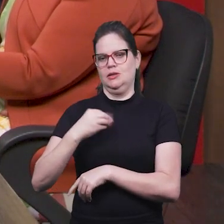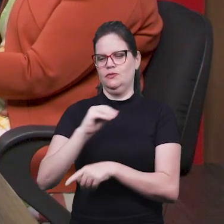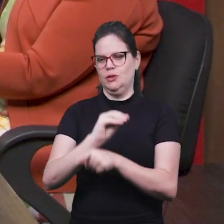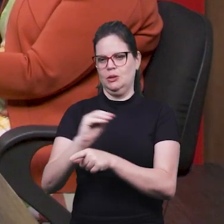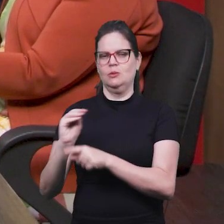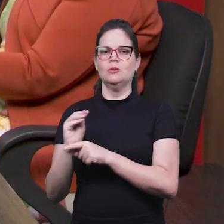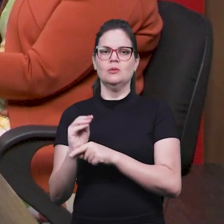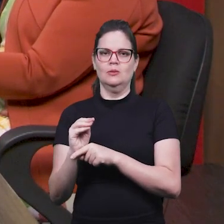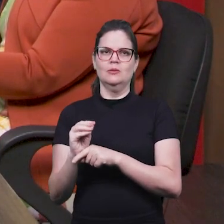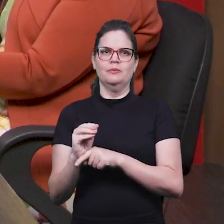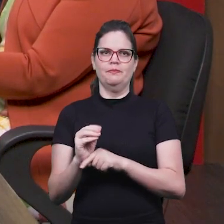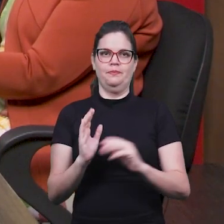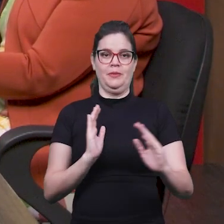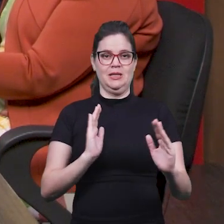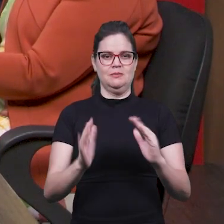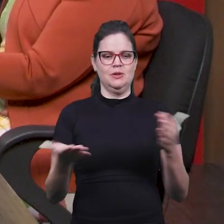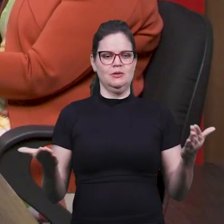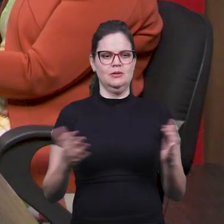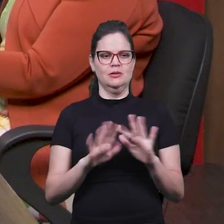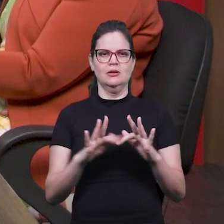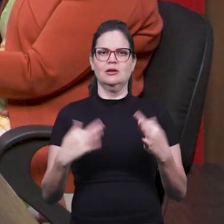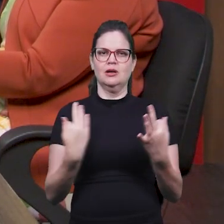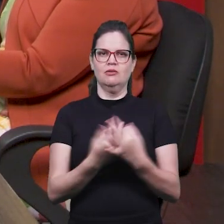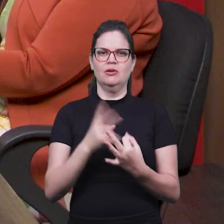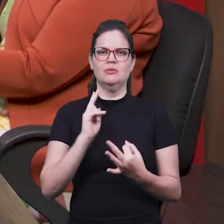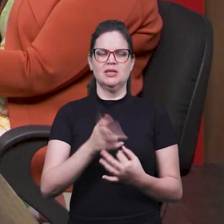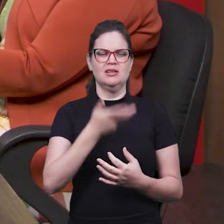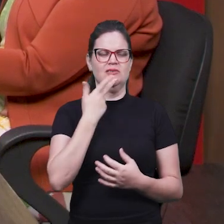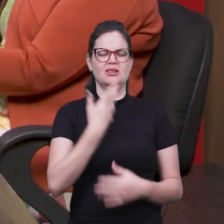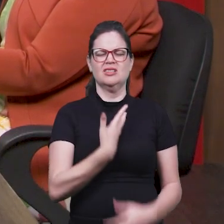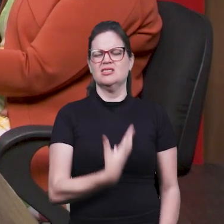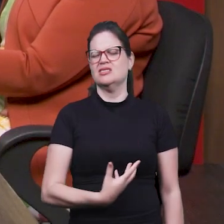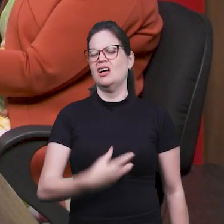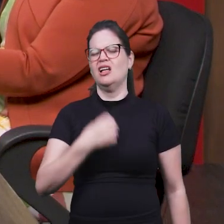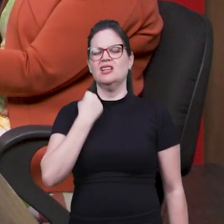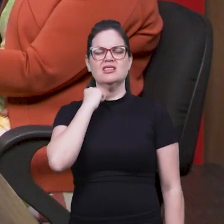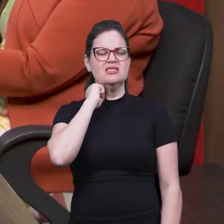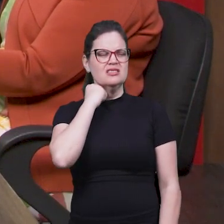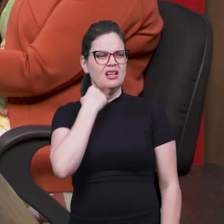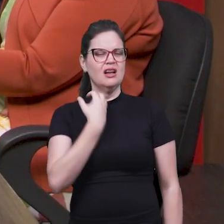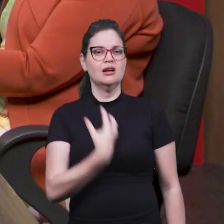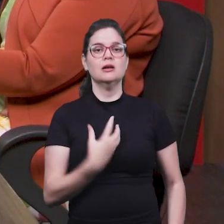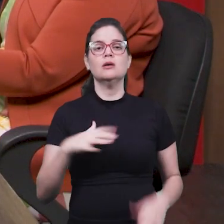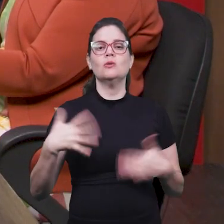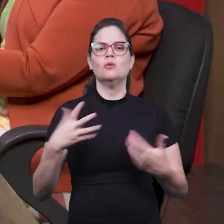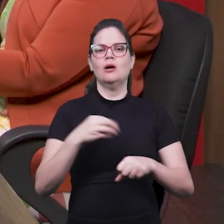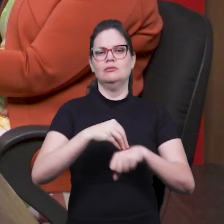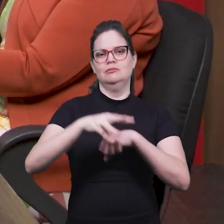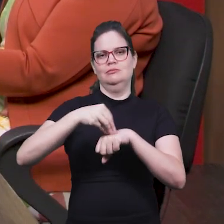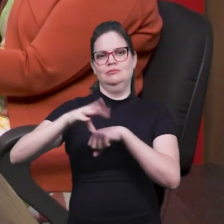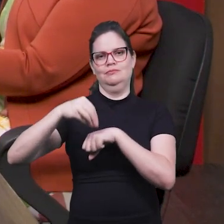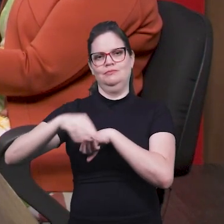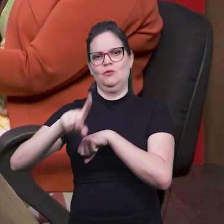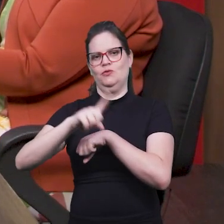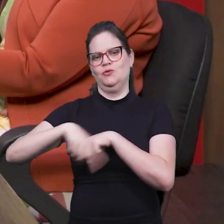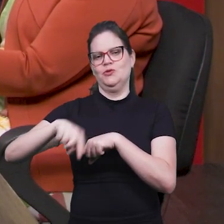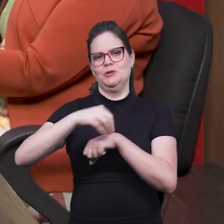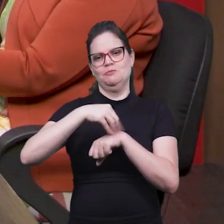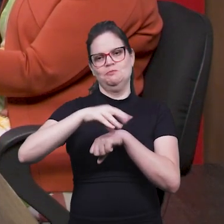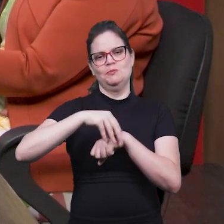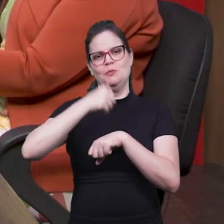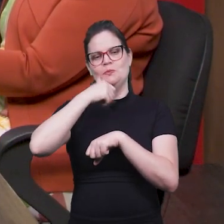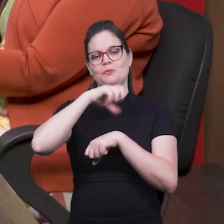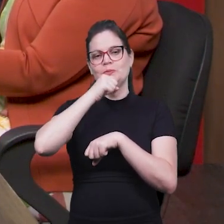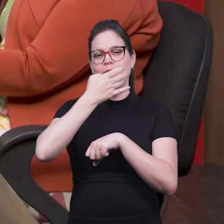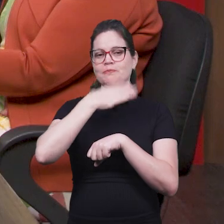as famílias têm falado tanto de cansaço, de estresse. Qual a orientação que você dá para as mães, para os pais que